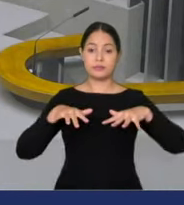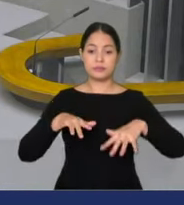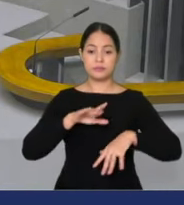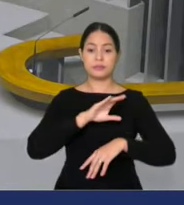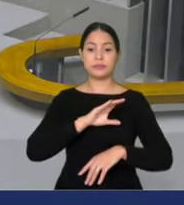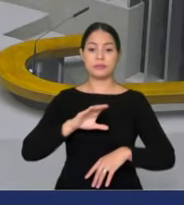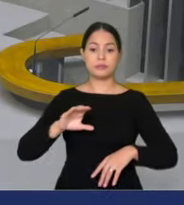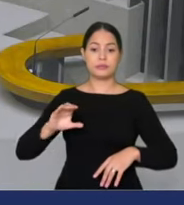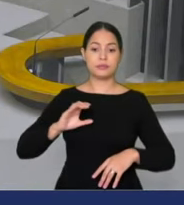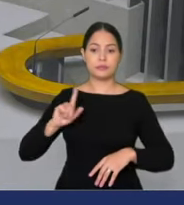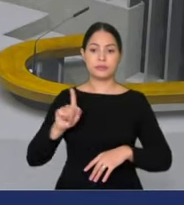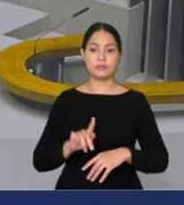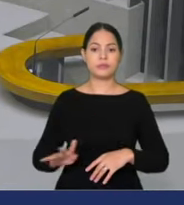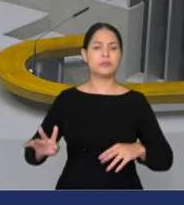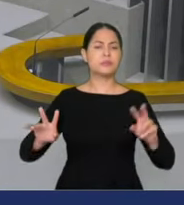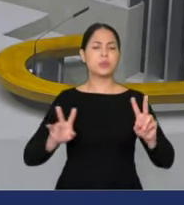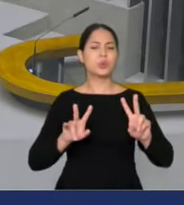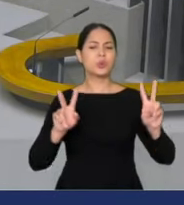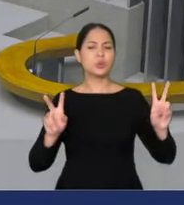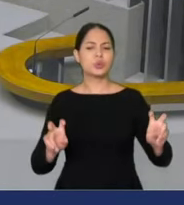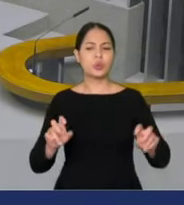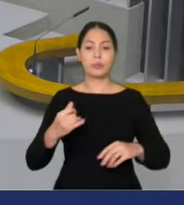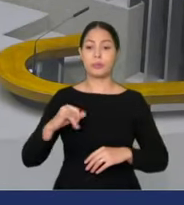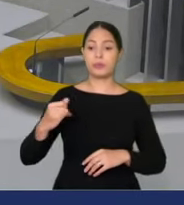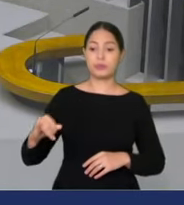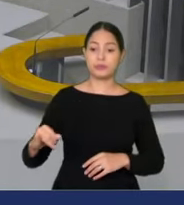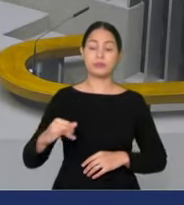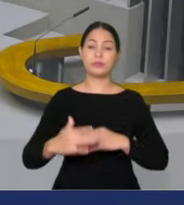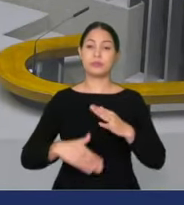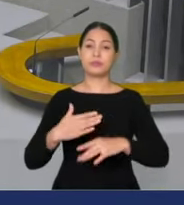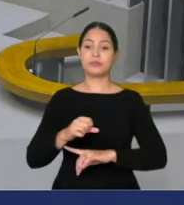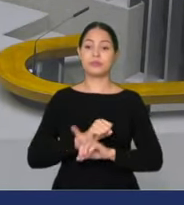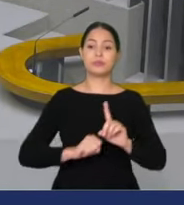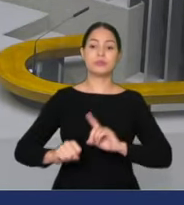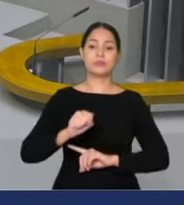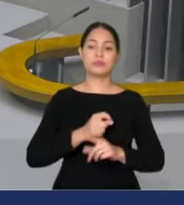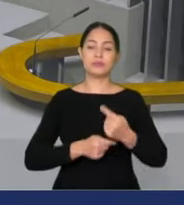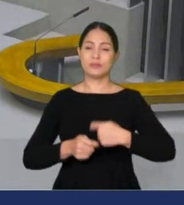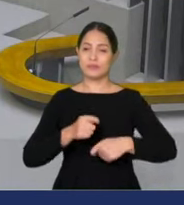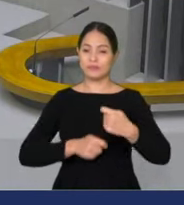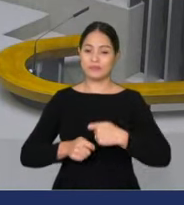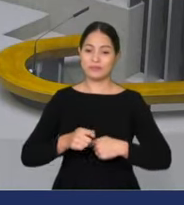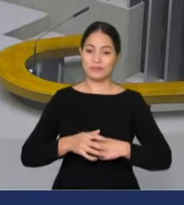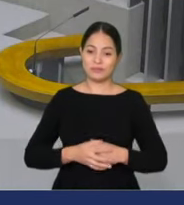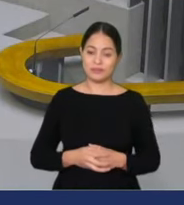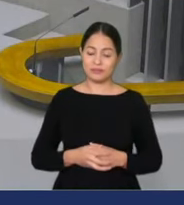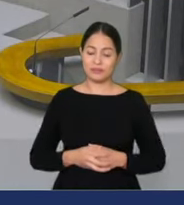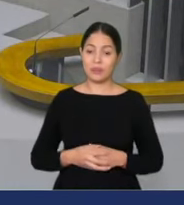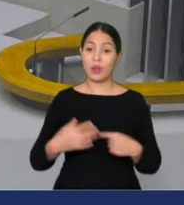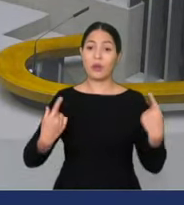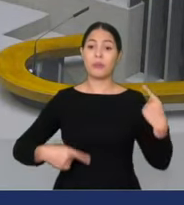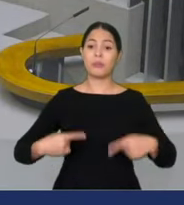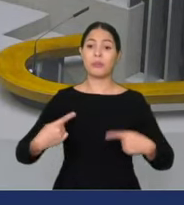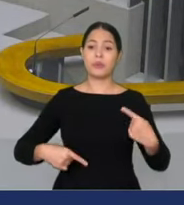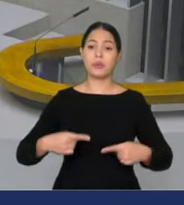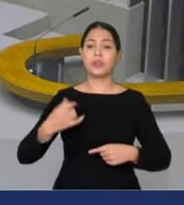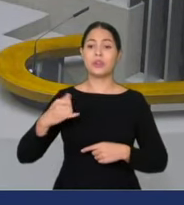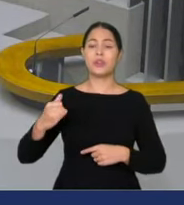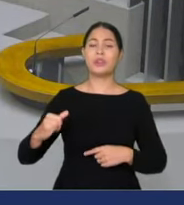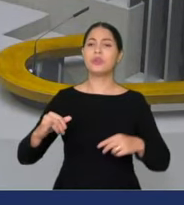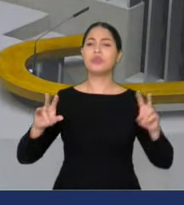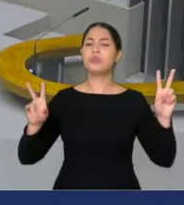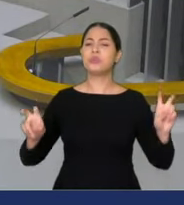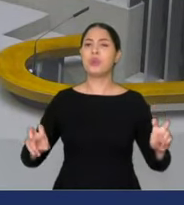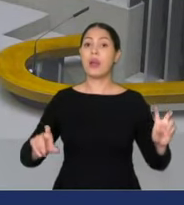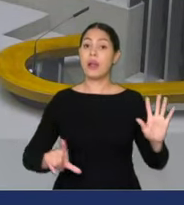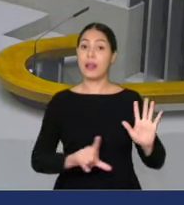e o desenvolvimento econômico e social. A política energética brasileira baseia-se na lei que destaca a importância da